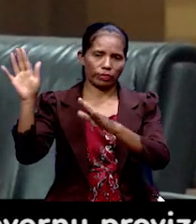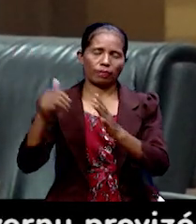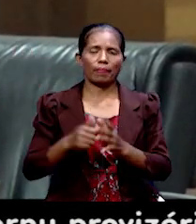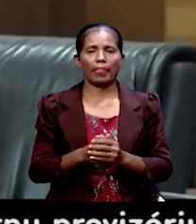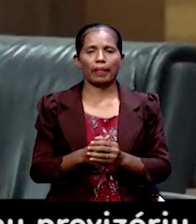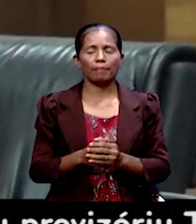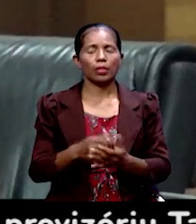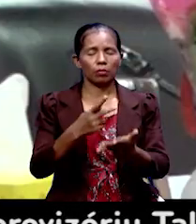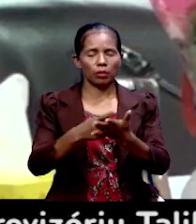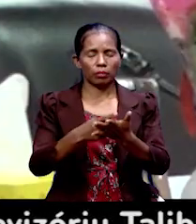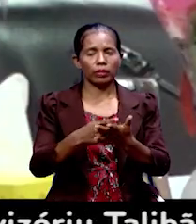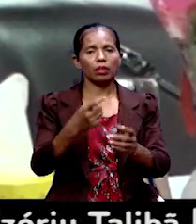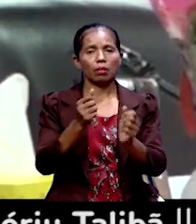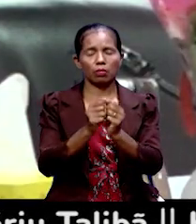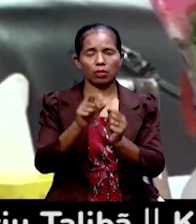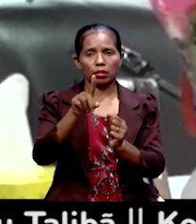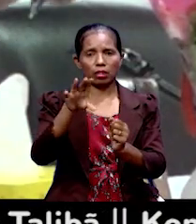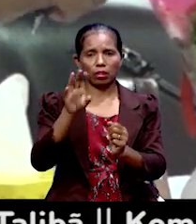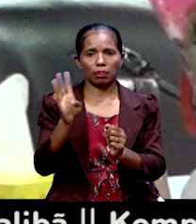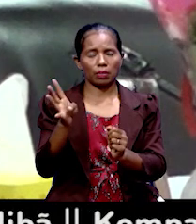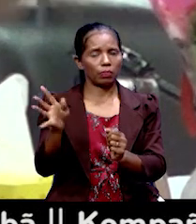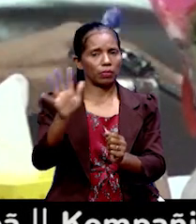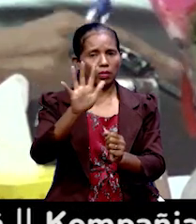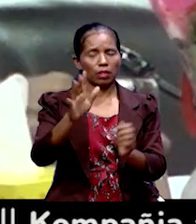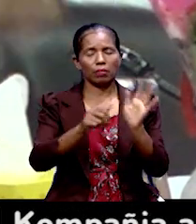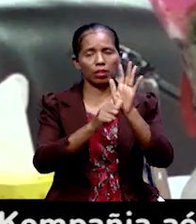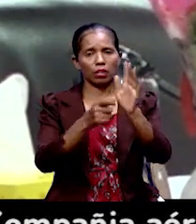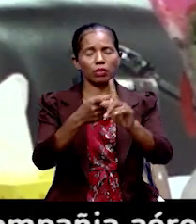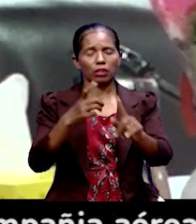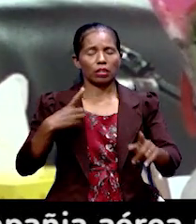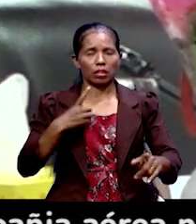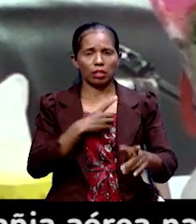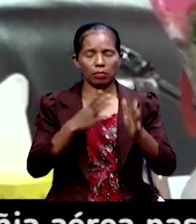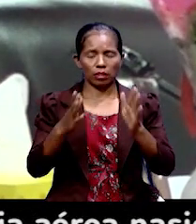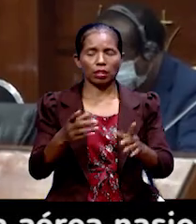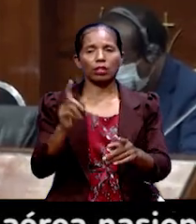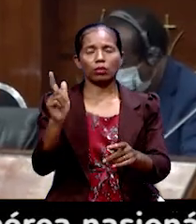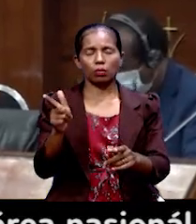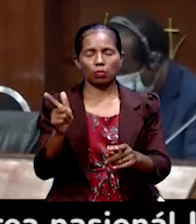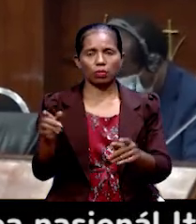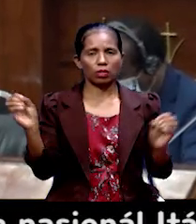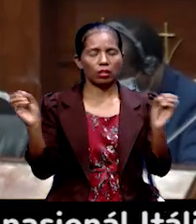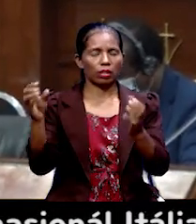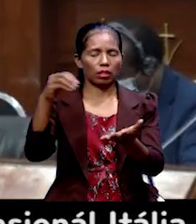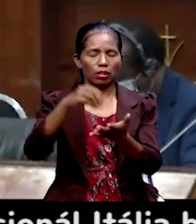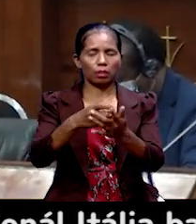alterasaun atus ida hat nulu resen lima nebe apresenta husi deputado Sira kuaze rua nulu makla admiti